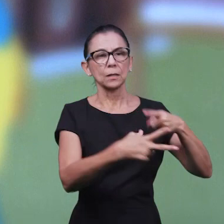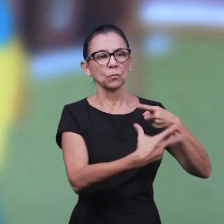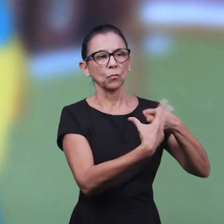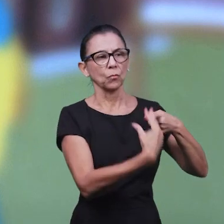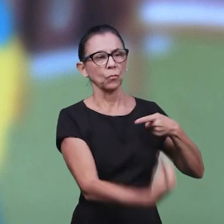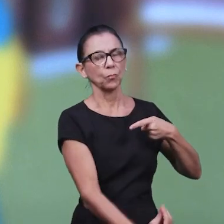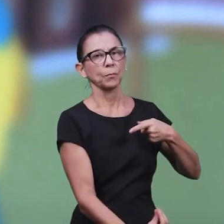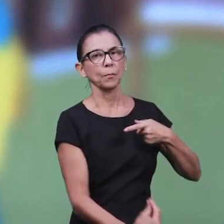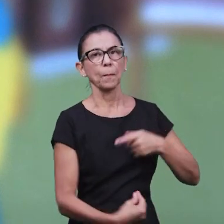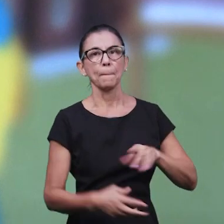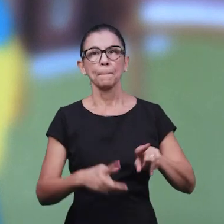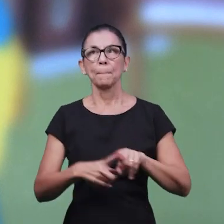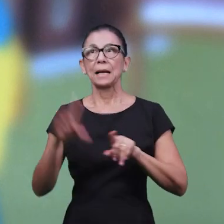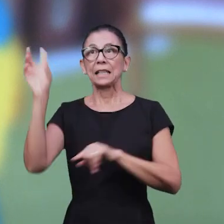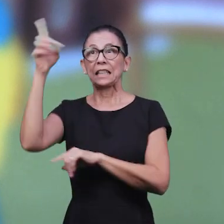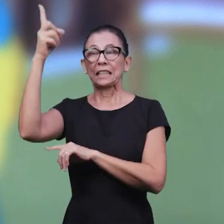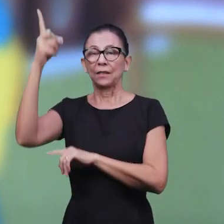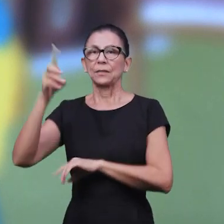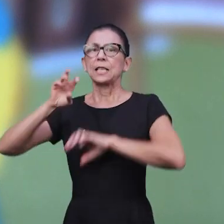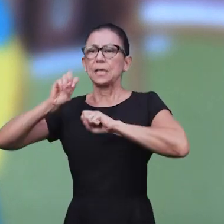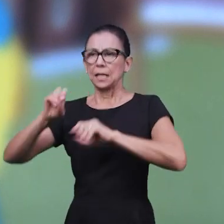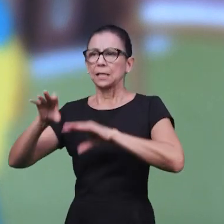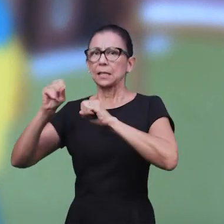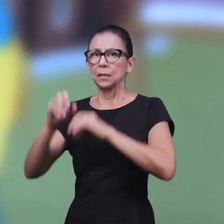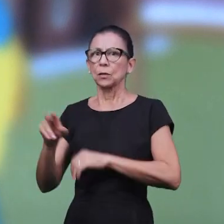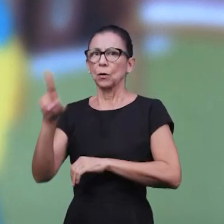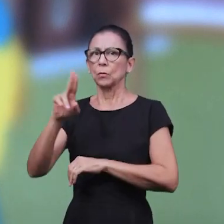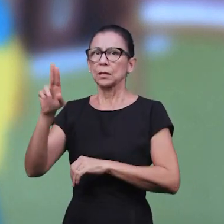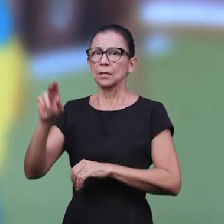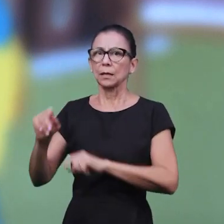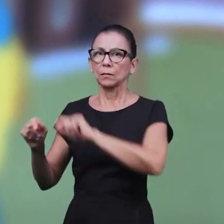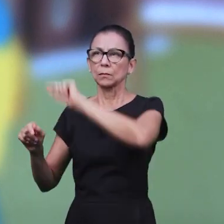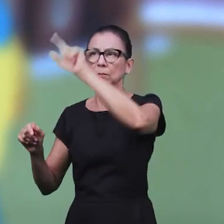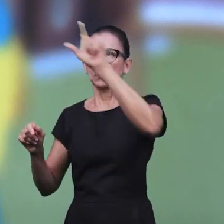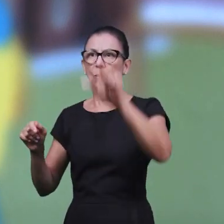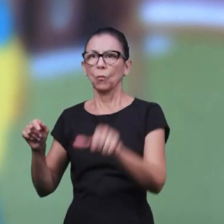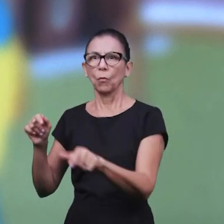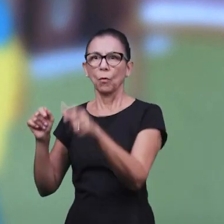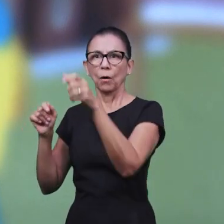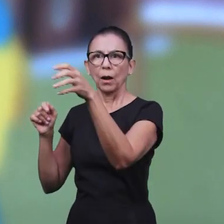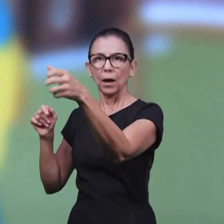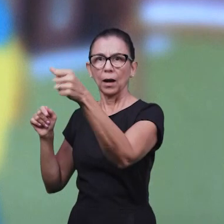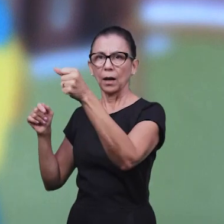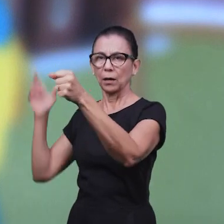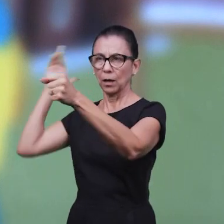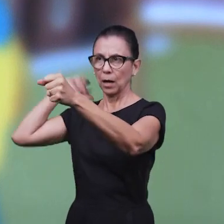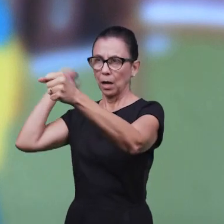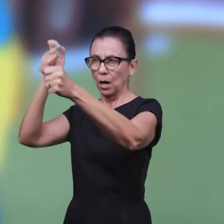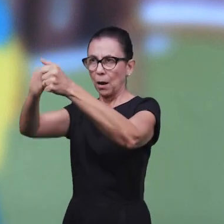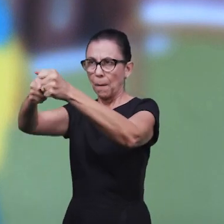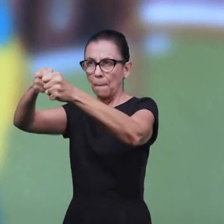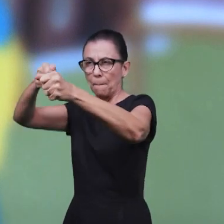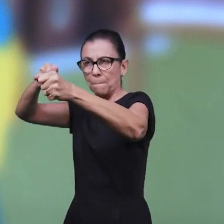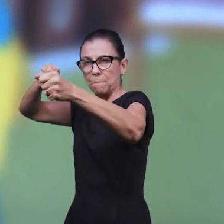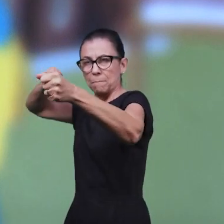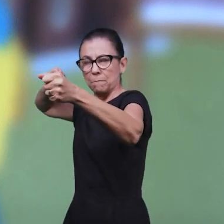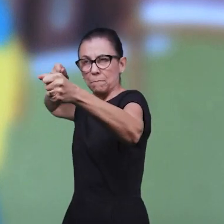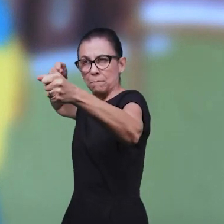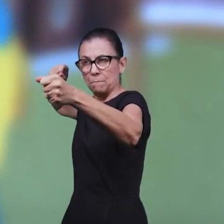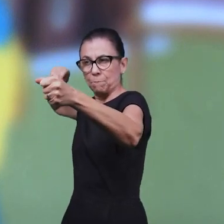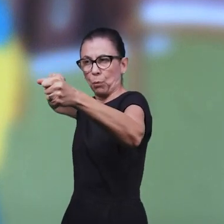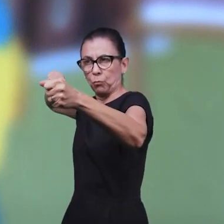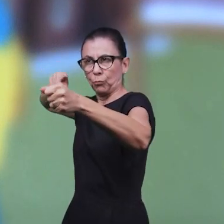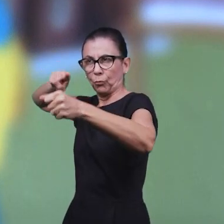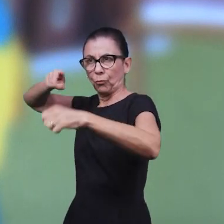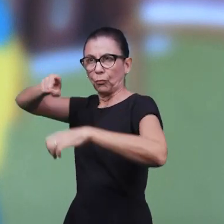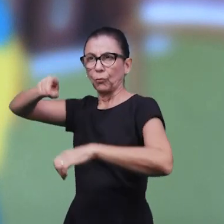Do maior até o menor. Sabe o que isso significa? Que a bênção de Deus não é só para